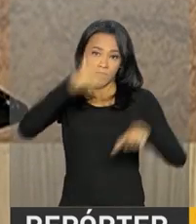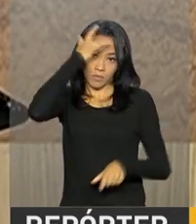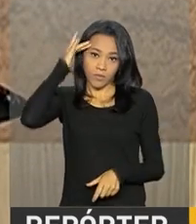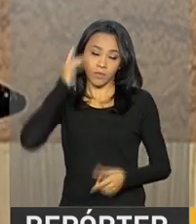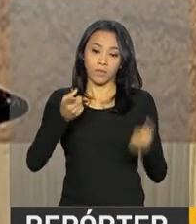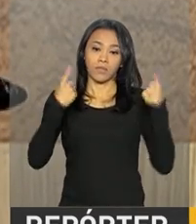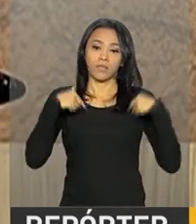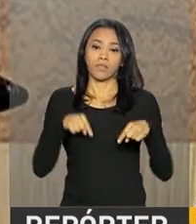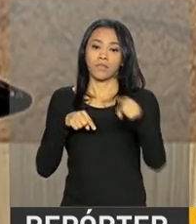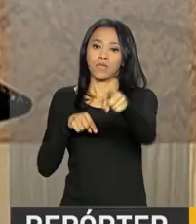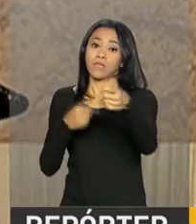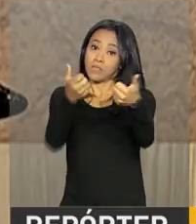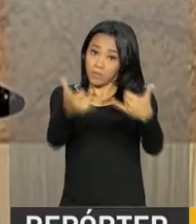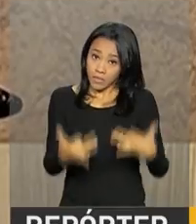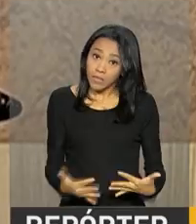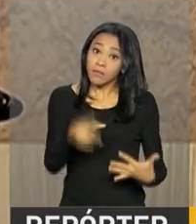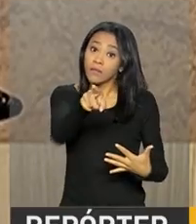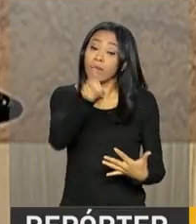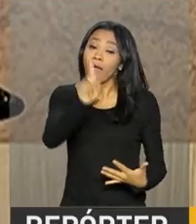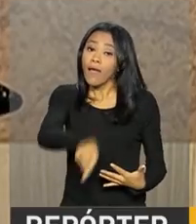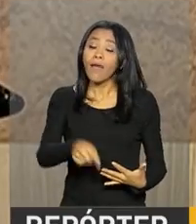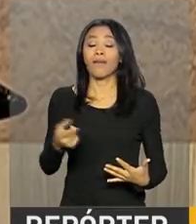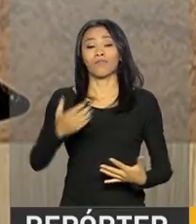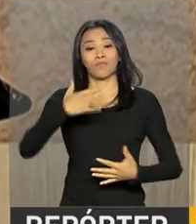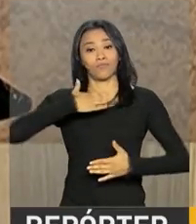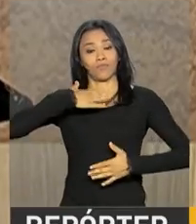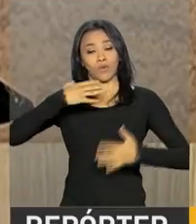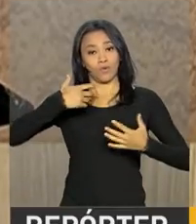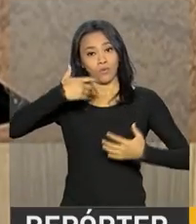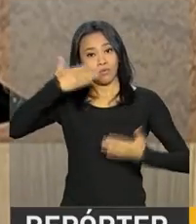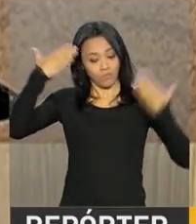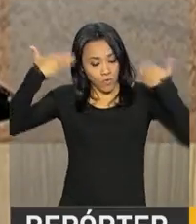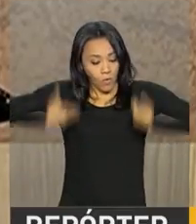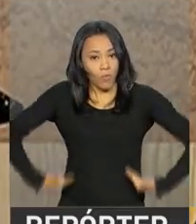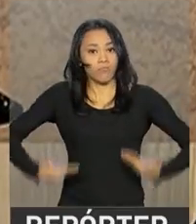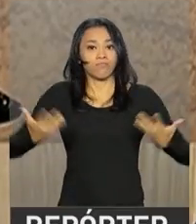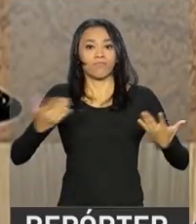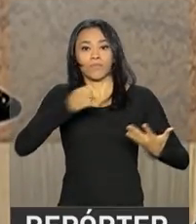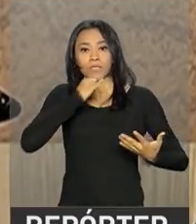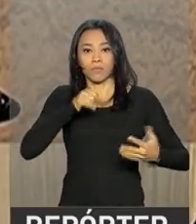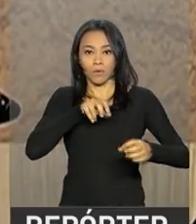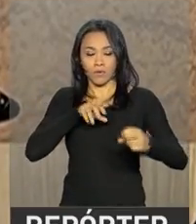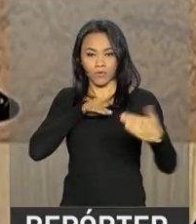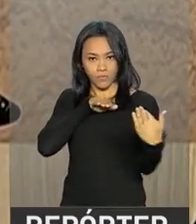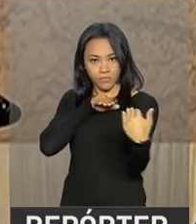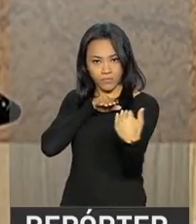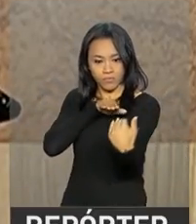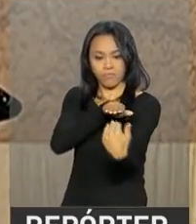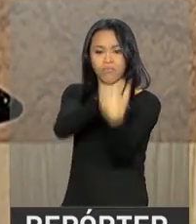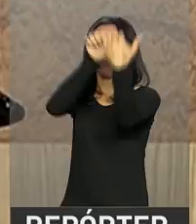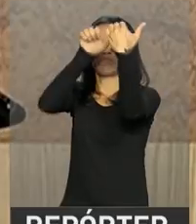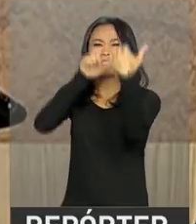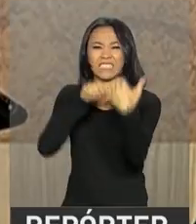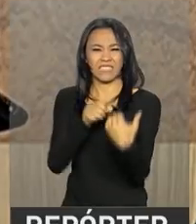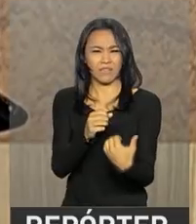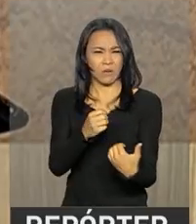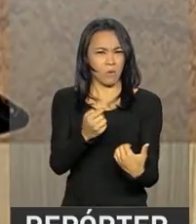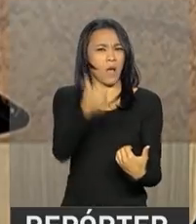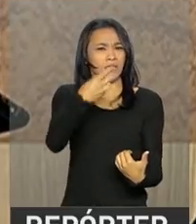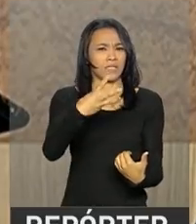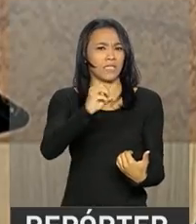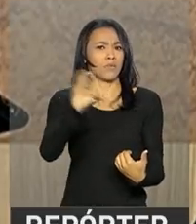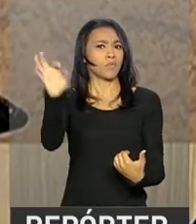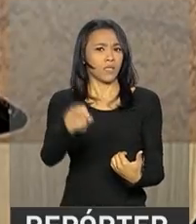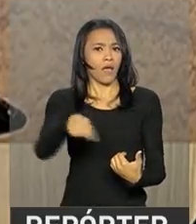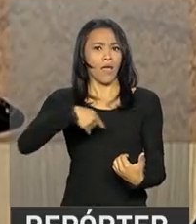estão relacionados à conduta do motorista então veja é colisão frontal que responde quase 30% das mortes está relacionada ao excesso de